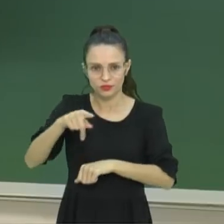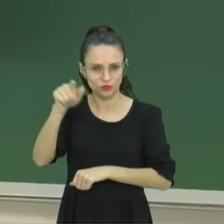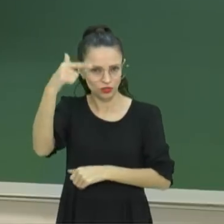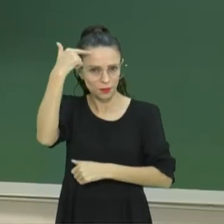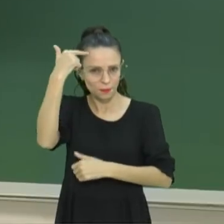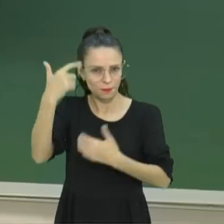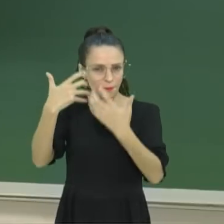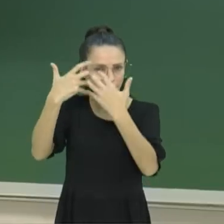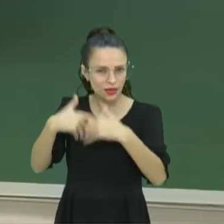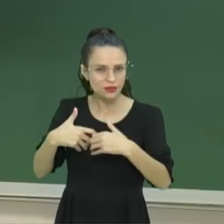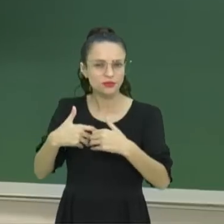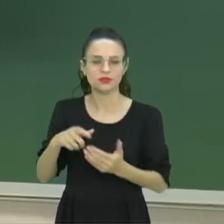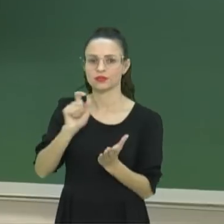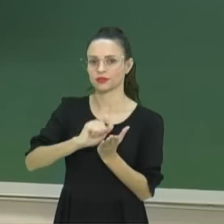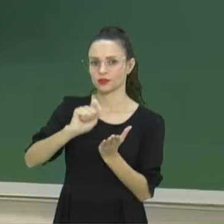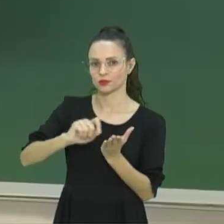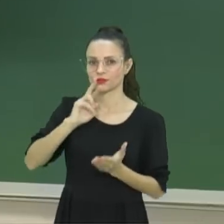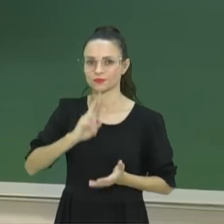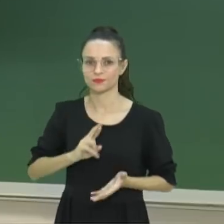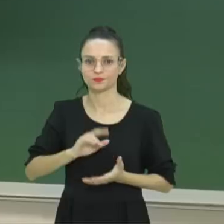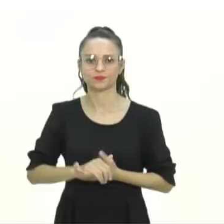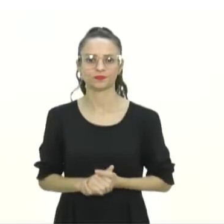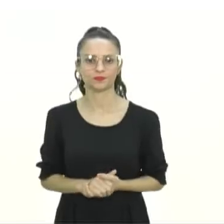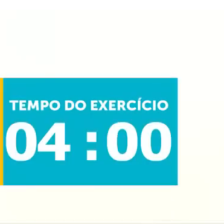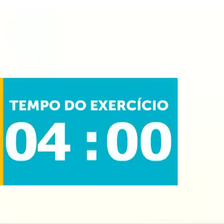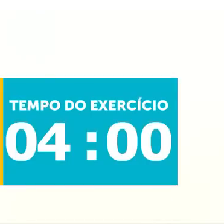um pouquinho, pense e anote sua resposta.